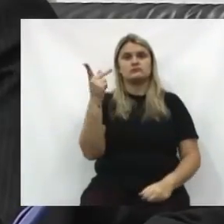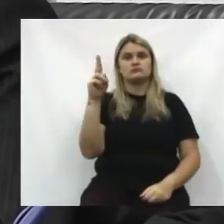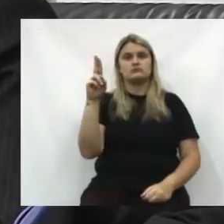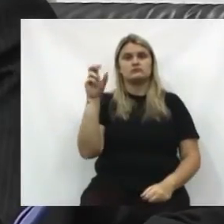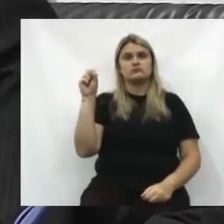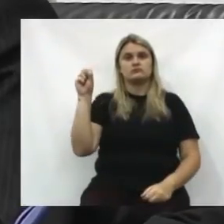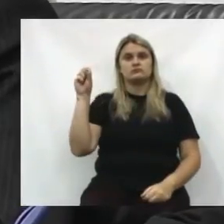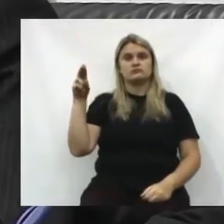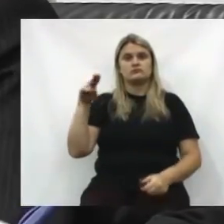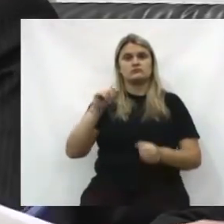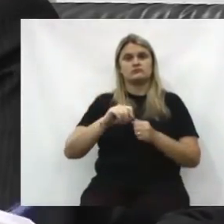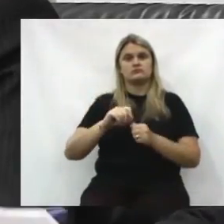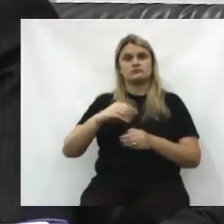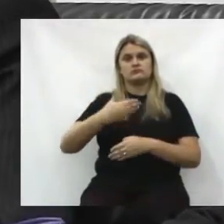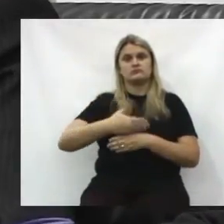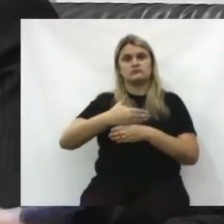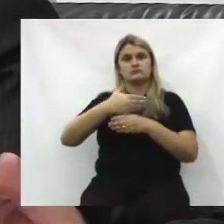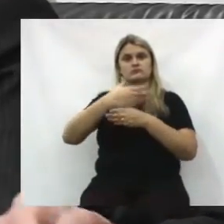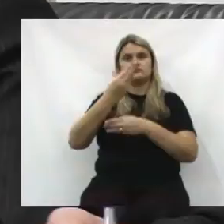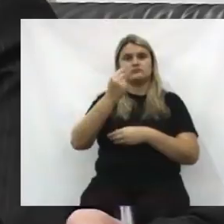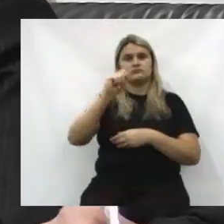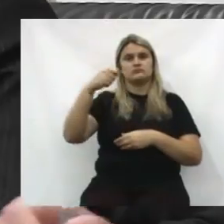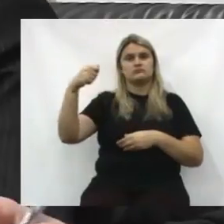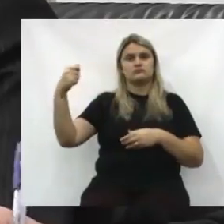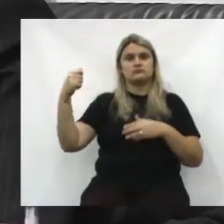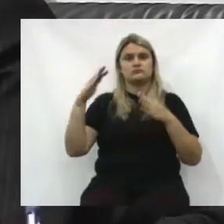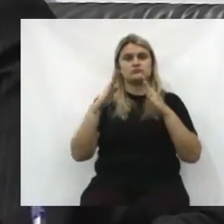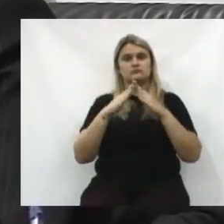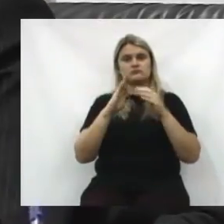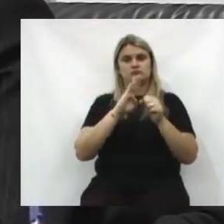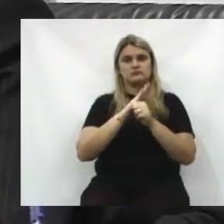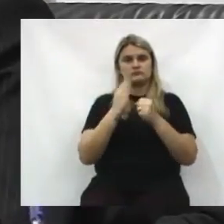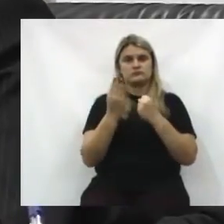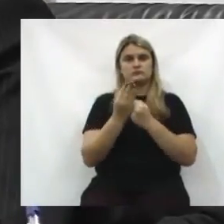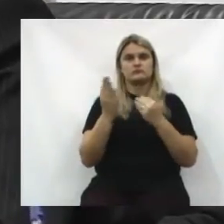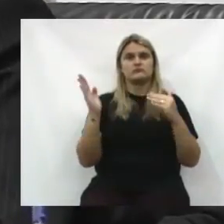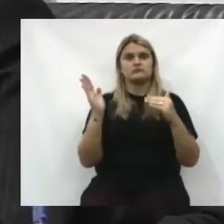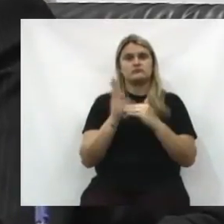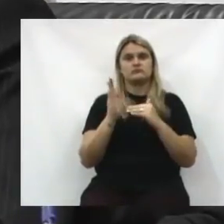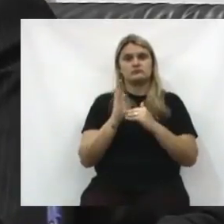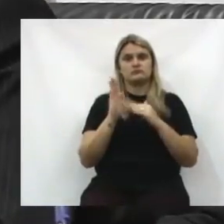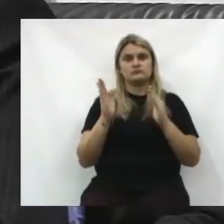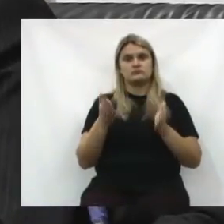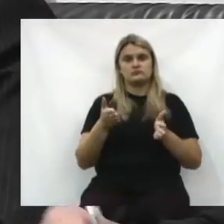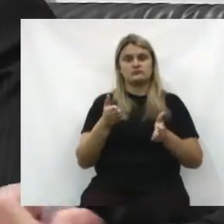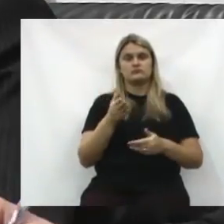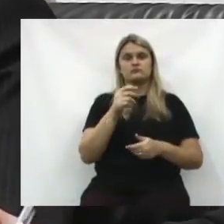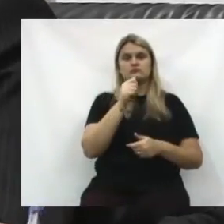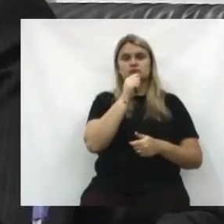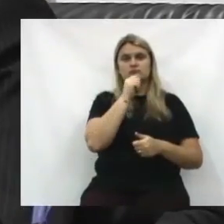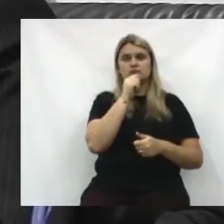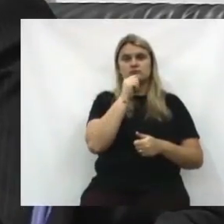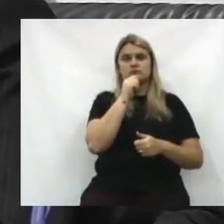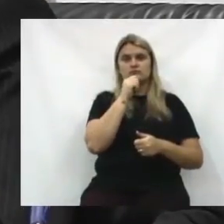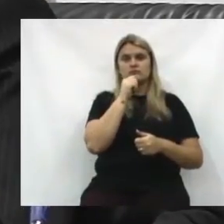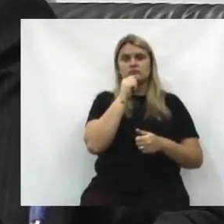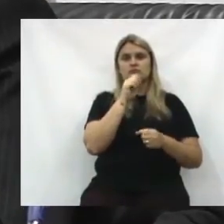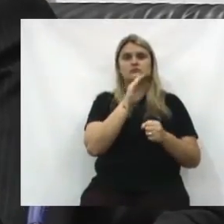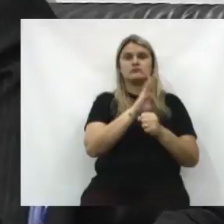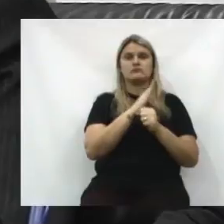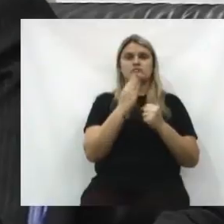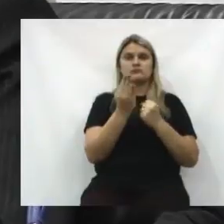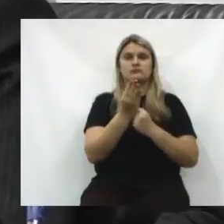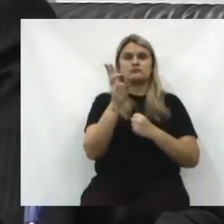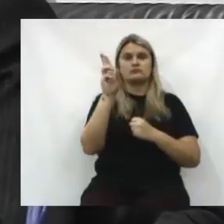do prefeito Hussein Bakri, o qual construiu várias associações de moradores que até hoje